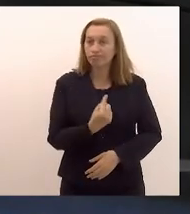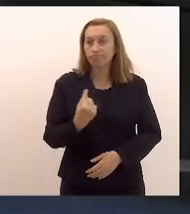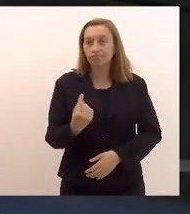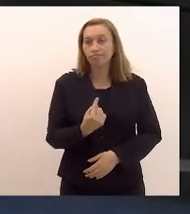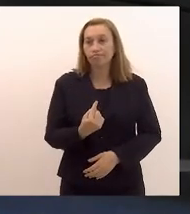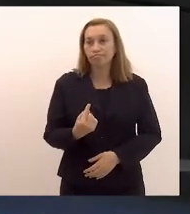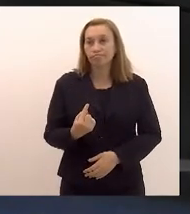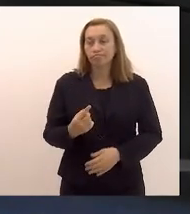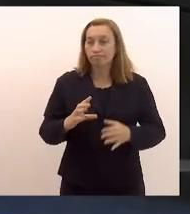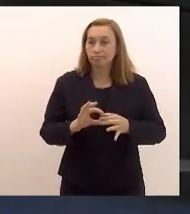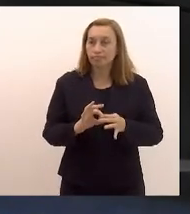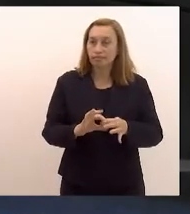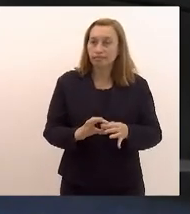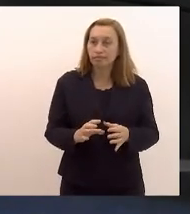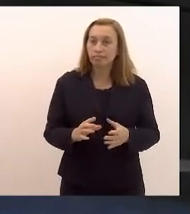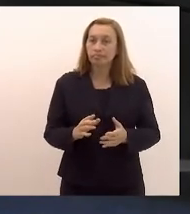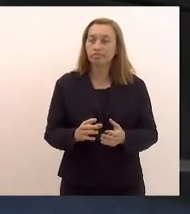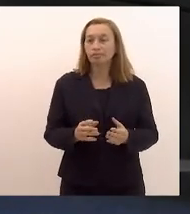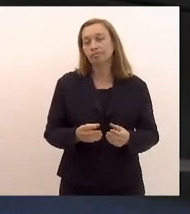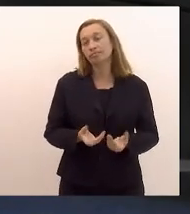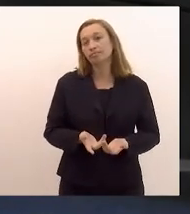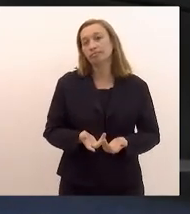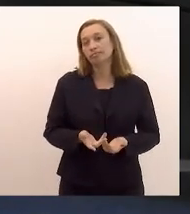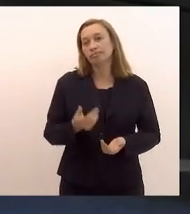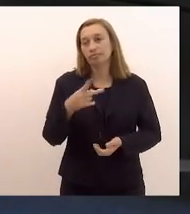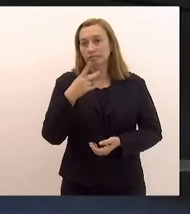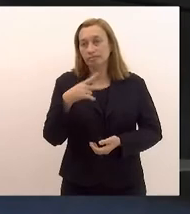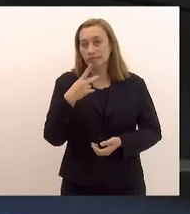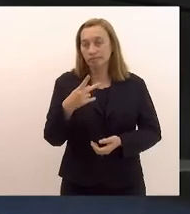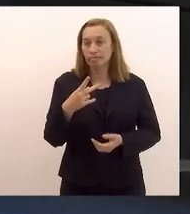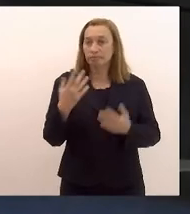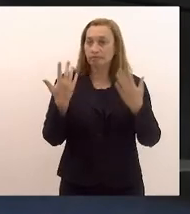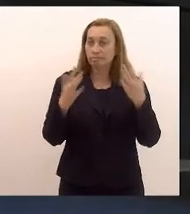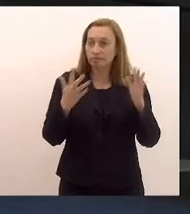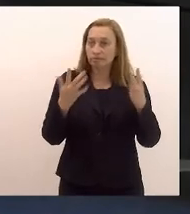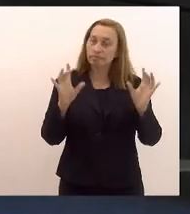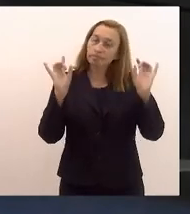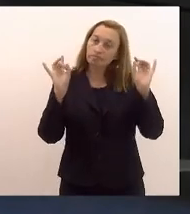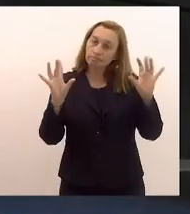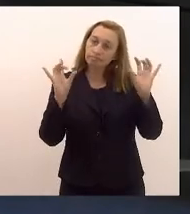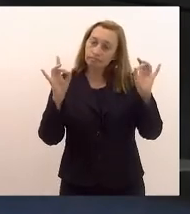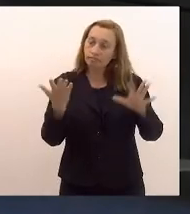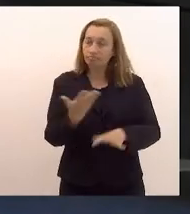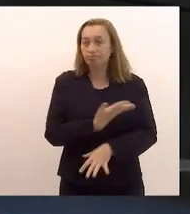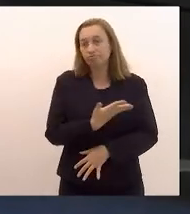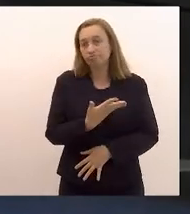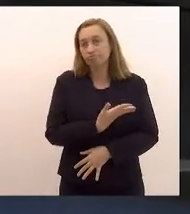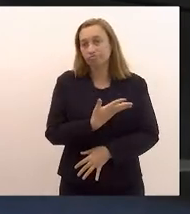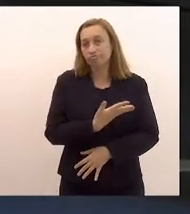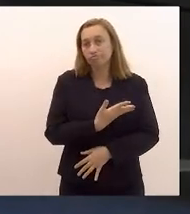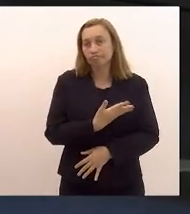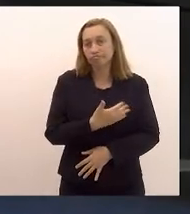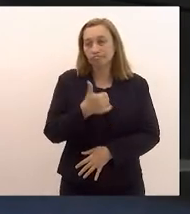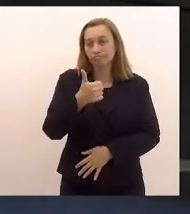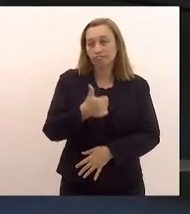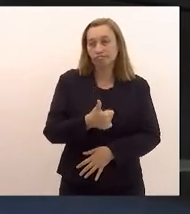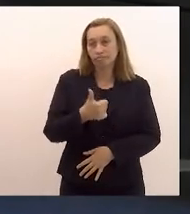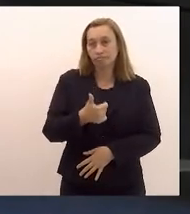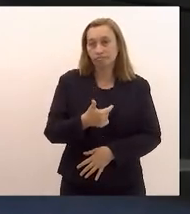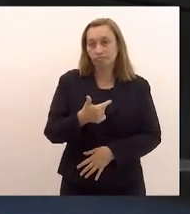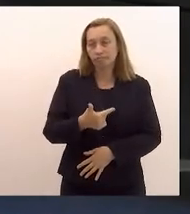e me permitam quebrar protocolo para uma saudação especial aos meus colegas do 10º concurso